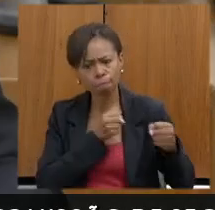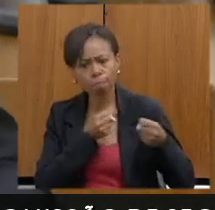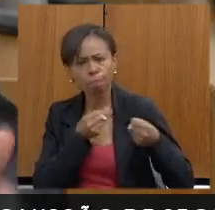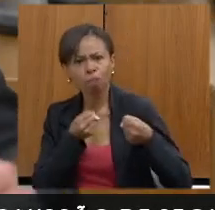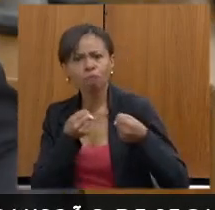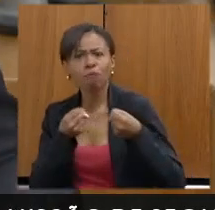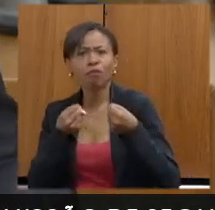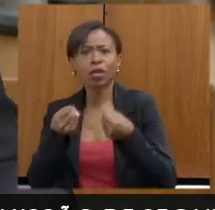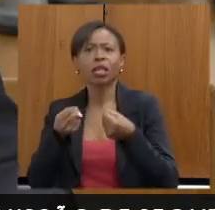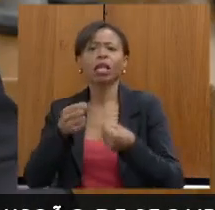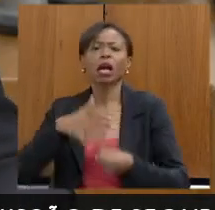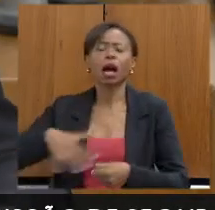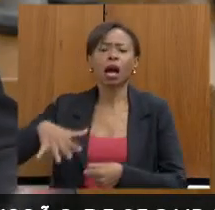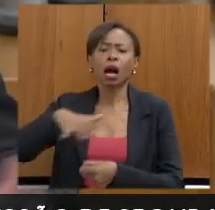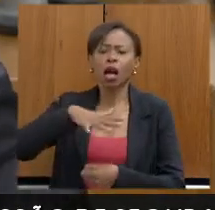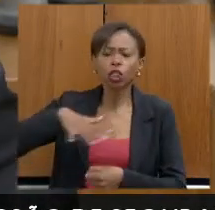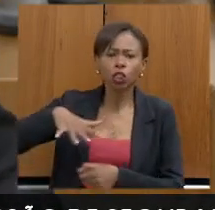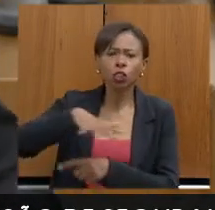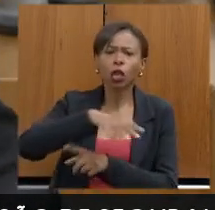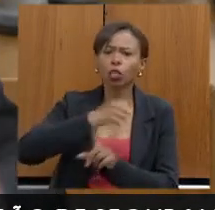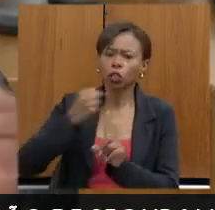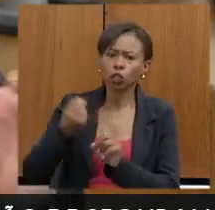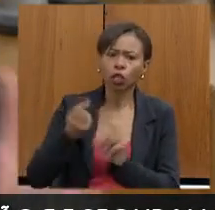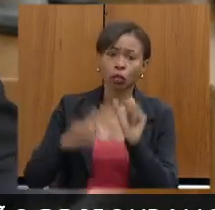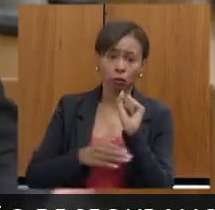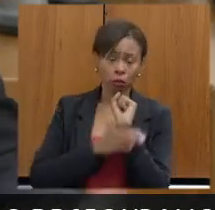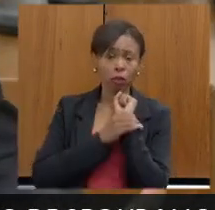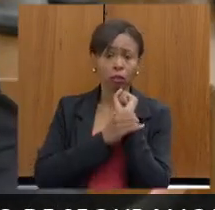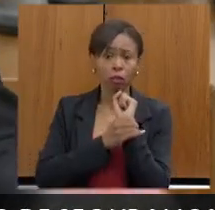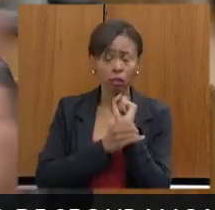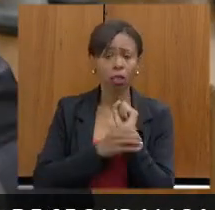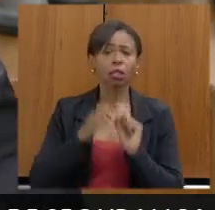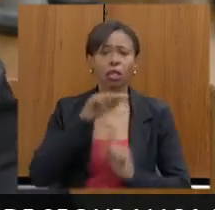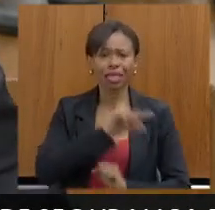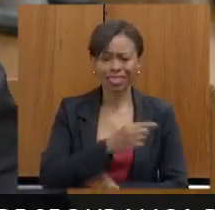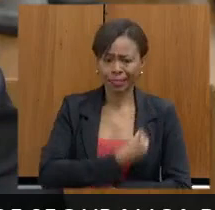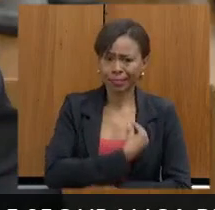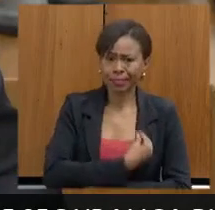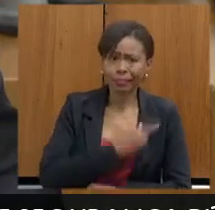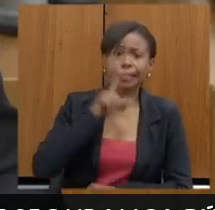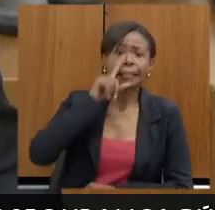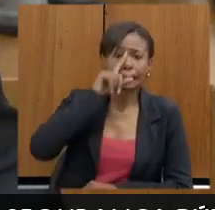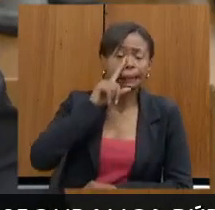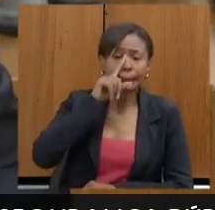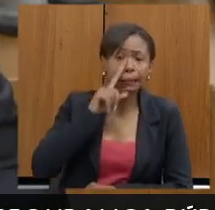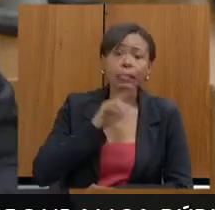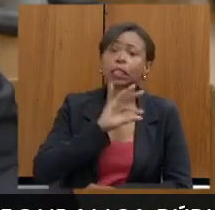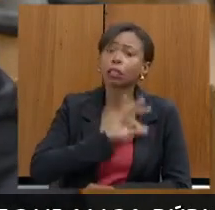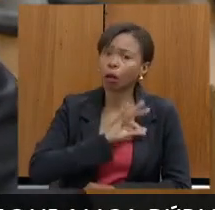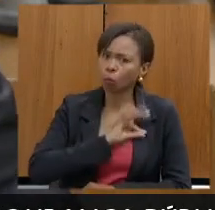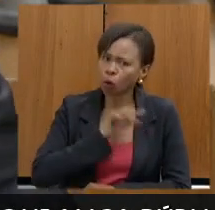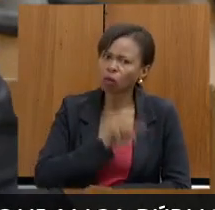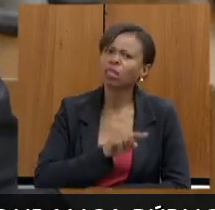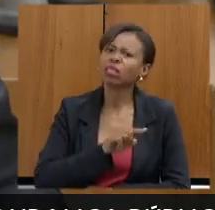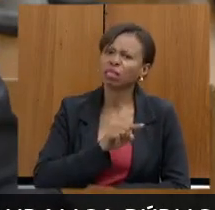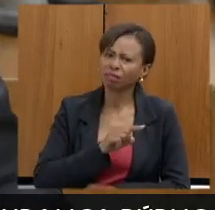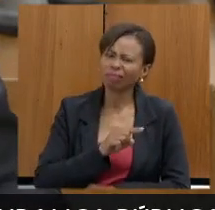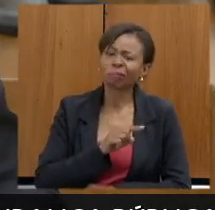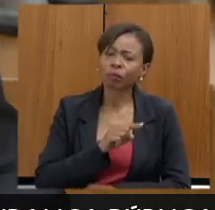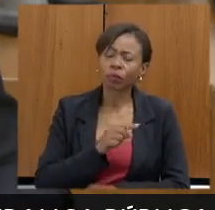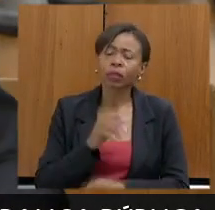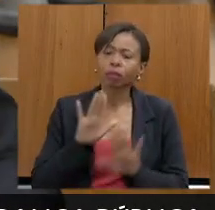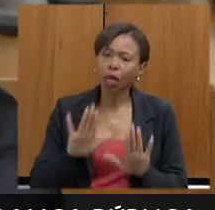nossas nossas próprias seguranças né coloca as vida dele em risco poder é só aguardar nossa segurança não foi uma questão muito